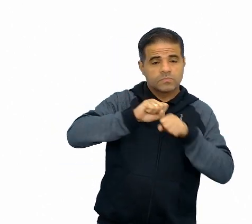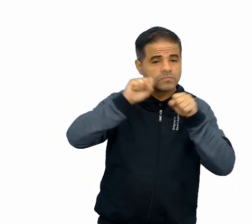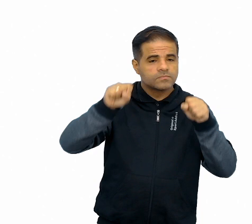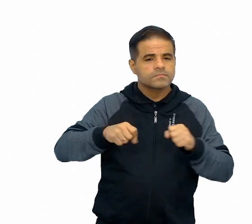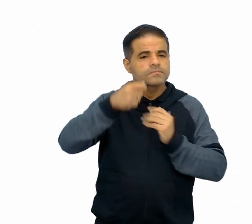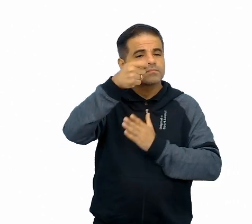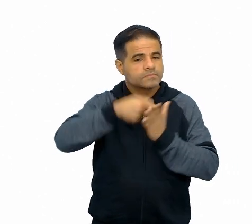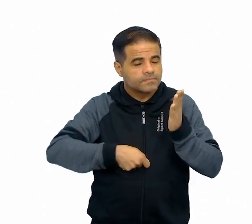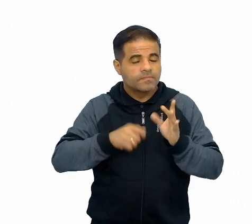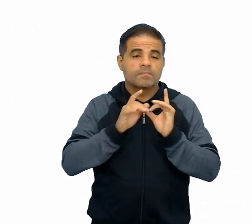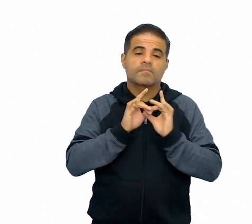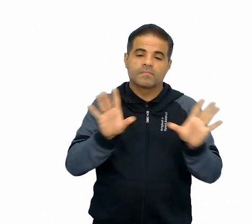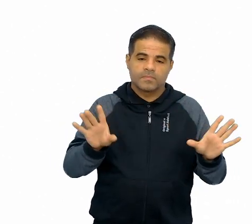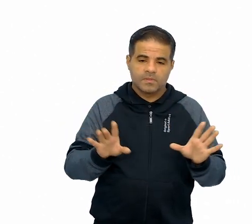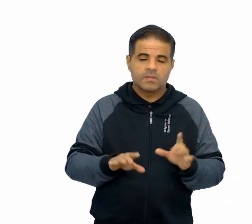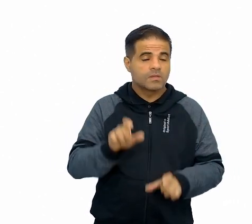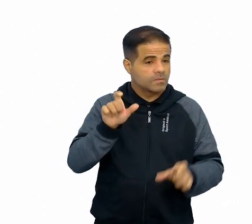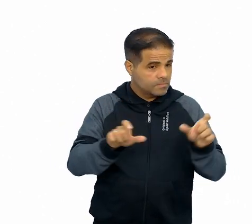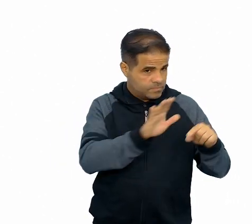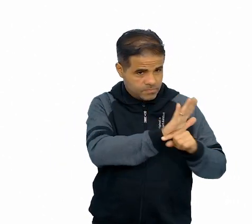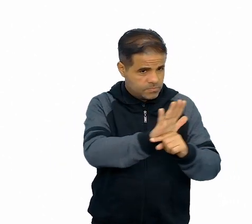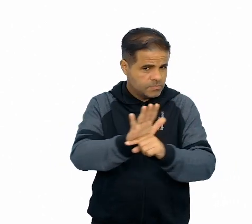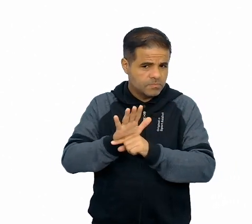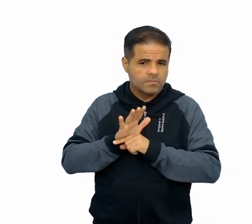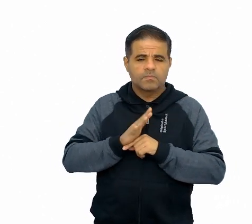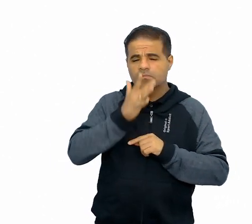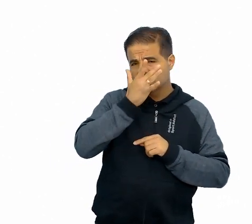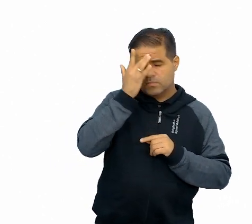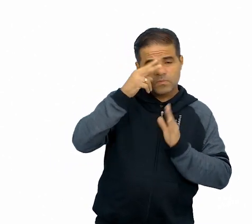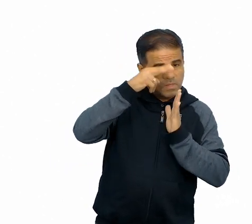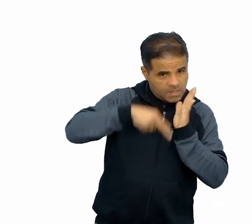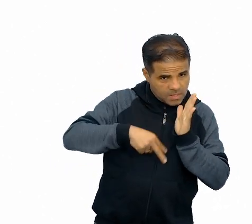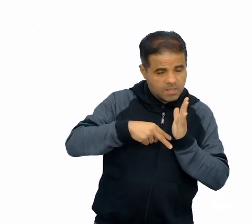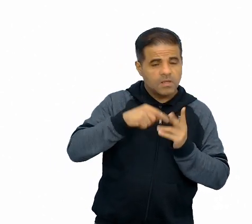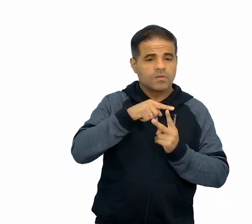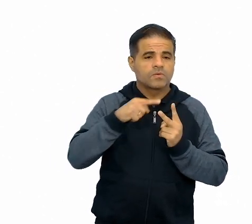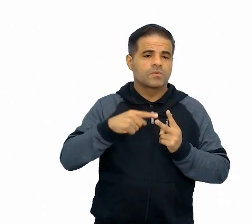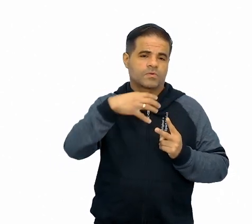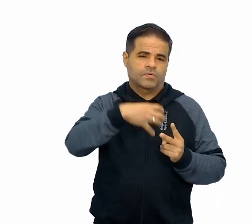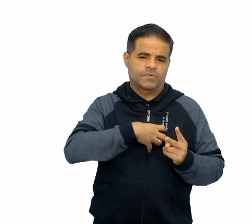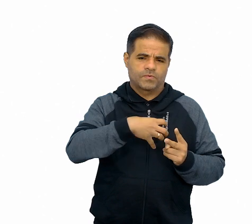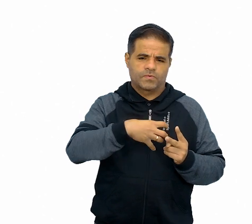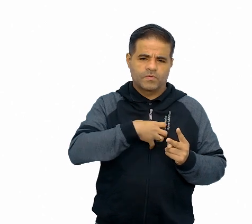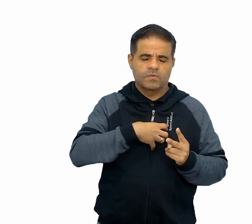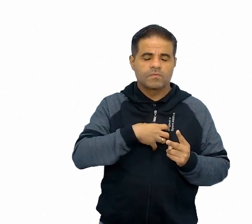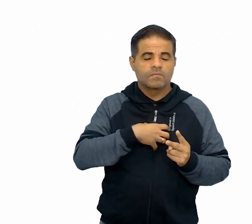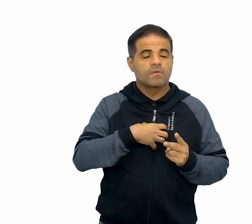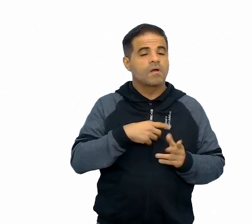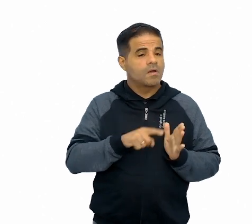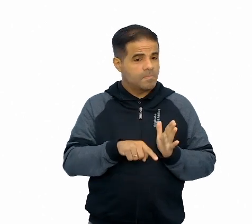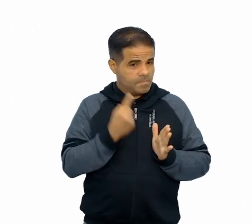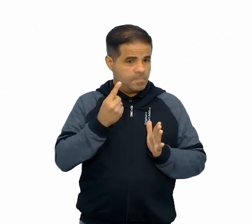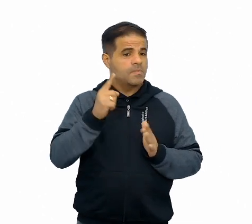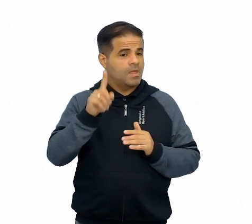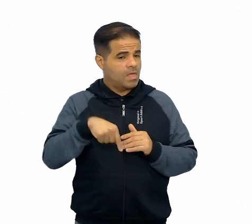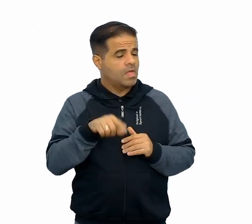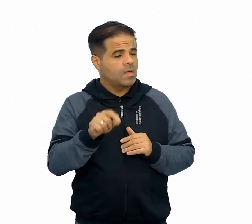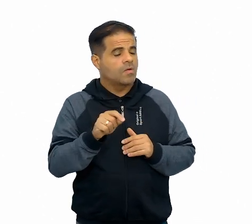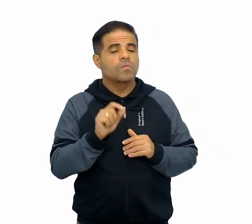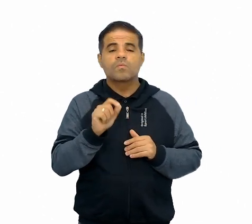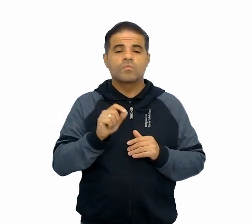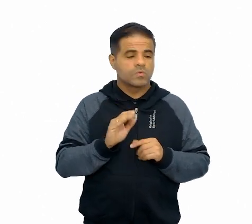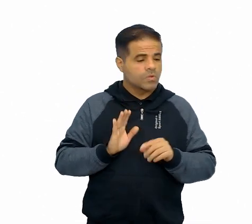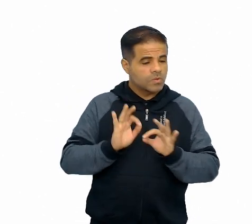escrita e permitem aos estudantes realizar a leitura de duas formas, Então, a primeira delas é